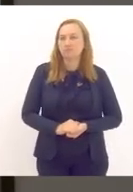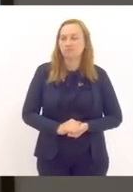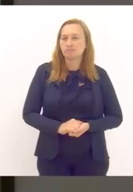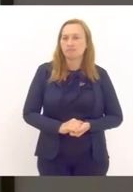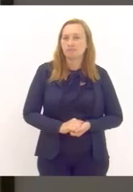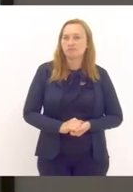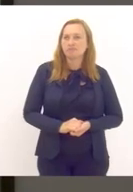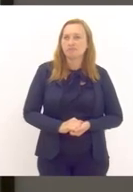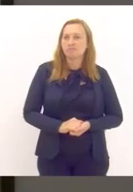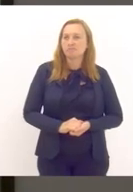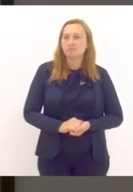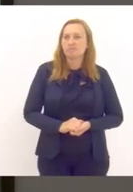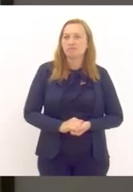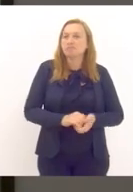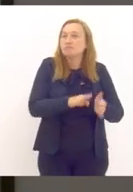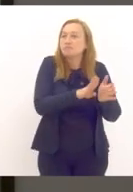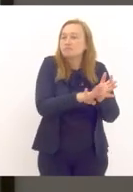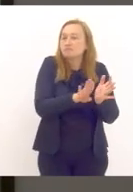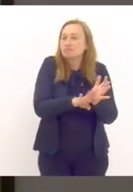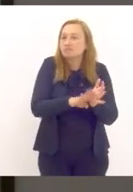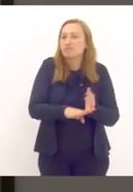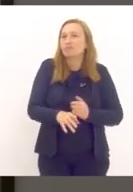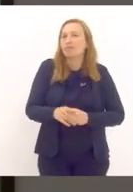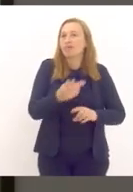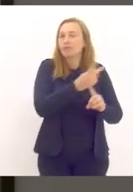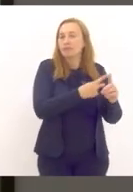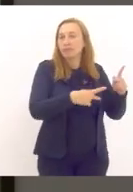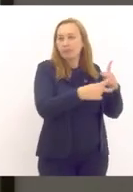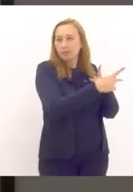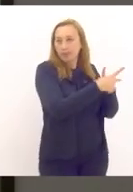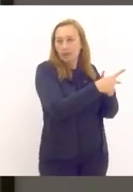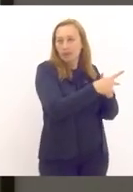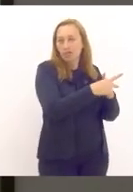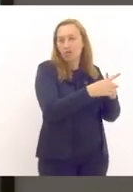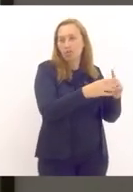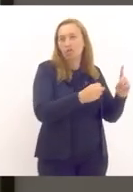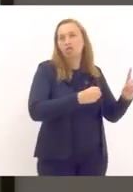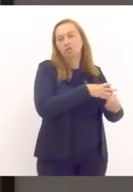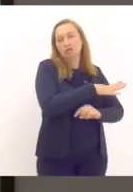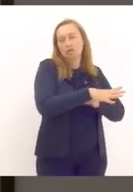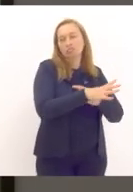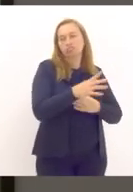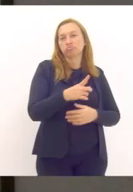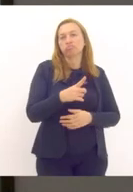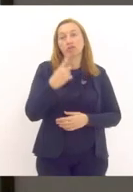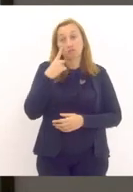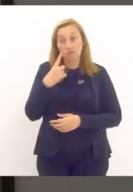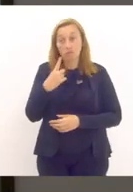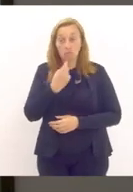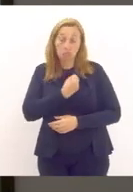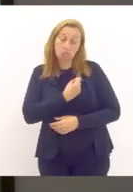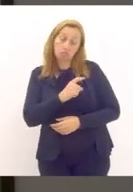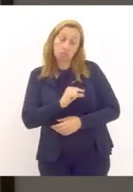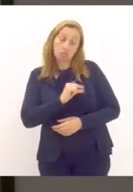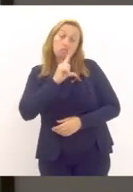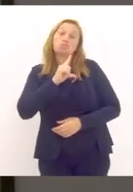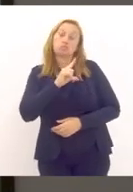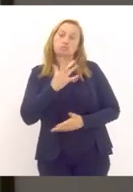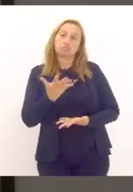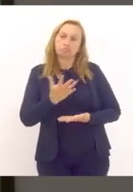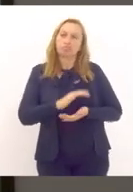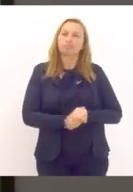drivers da despesa? Bem, previdência social, e aumentou muito, e a gente vai observar que assim, o principal driver de aumento da